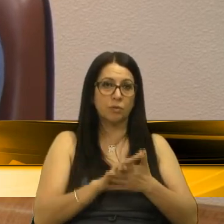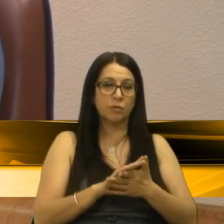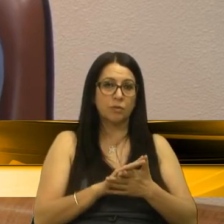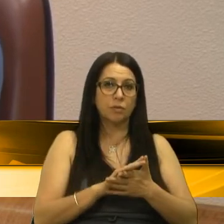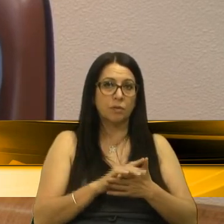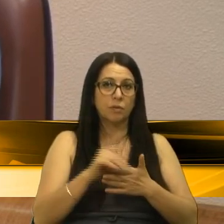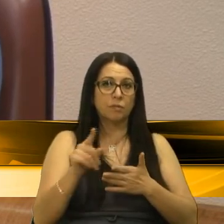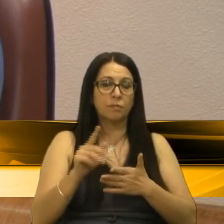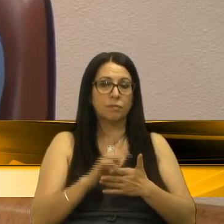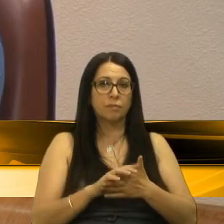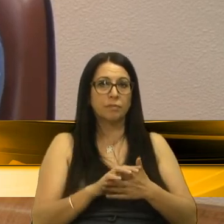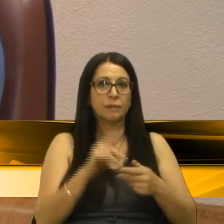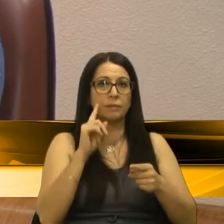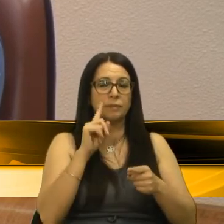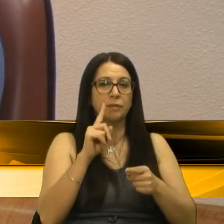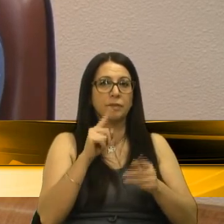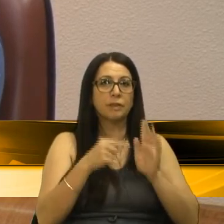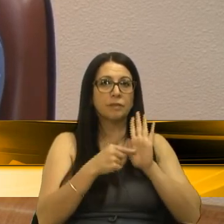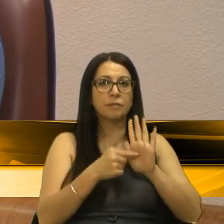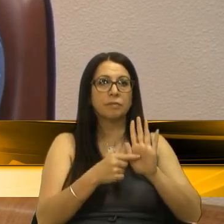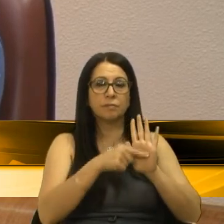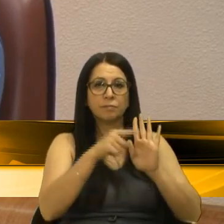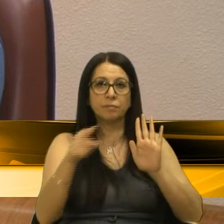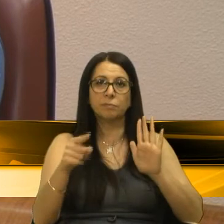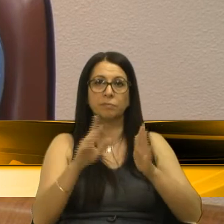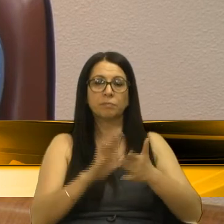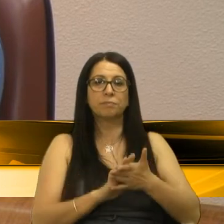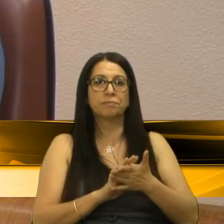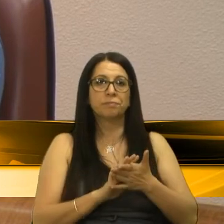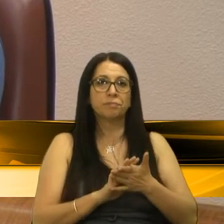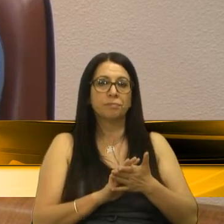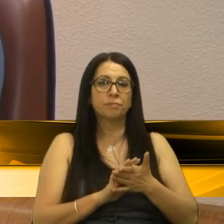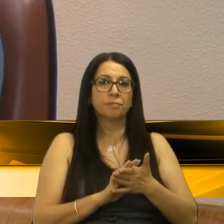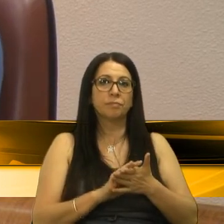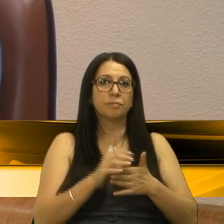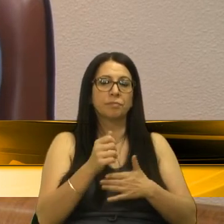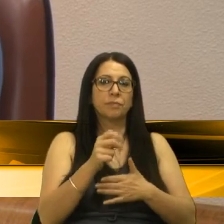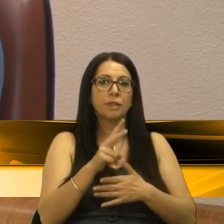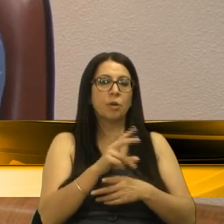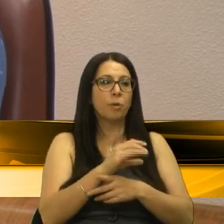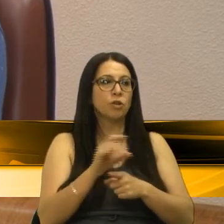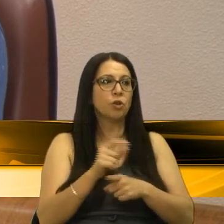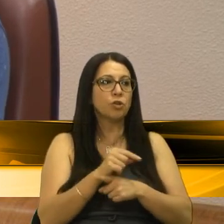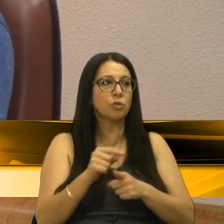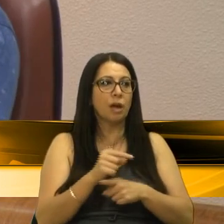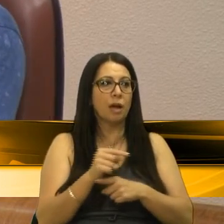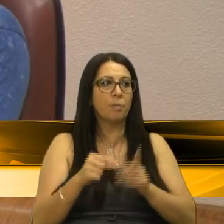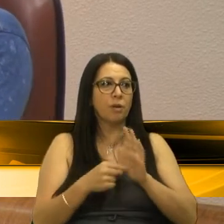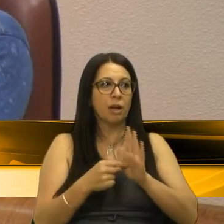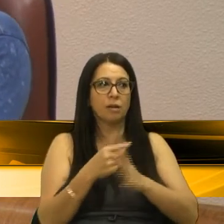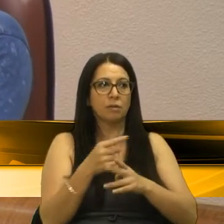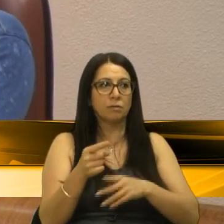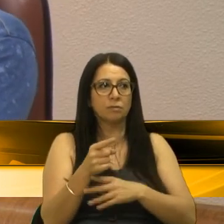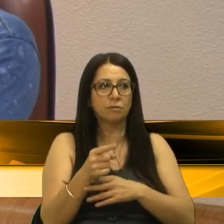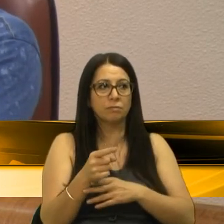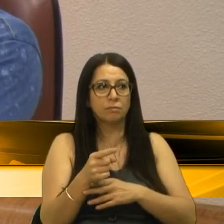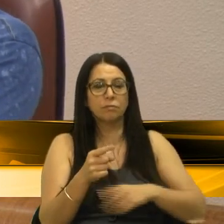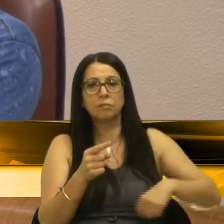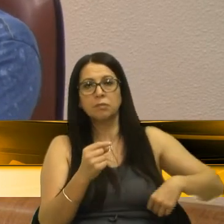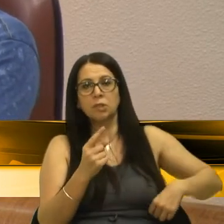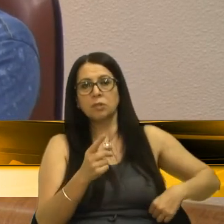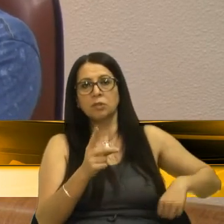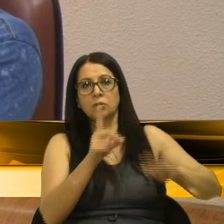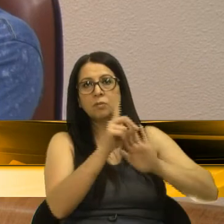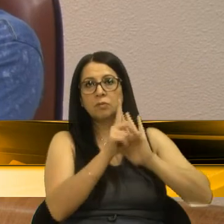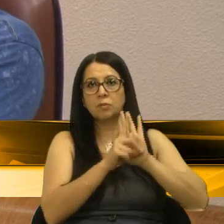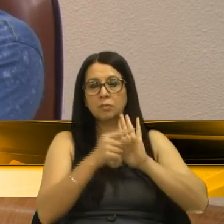comprovada através de apresentação do auto de verificação de segurança, AVS, ou outro documento comprobatório nos termos deste decreto.